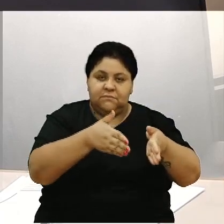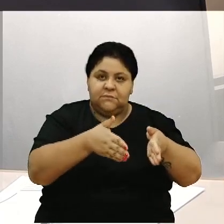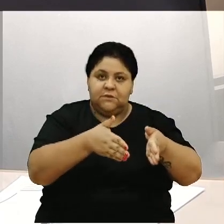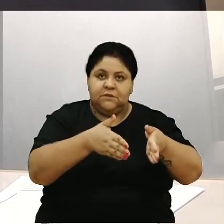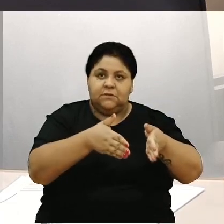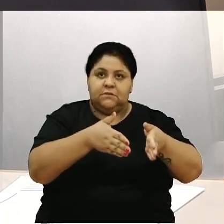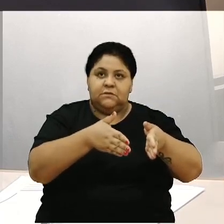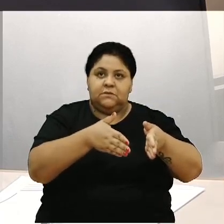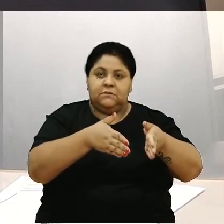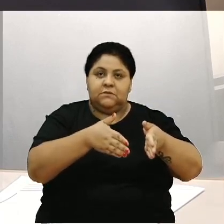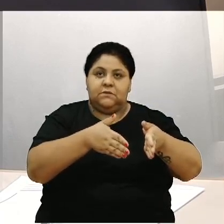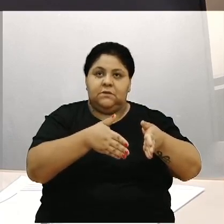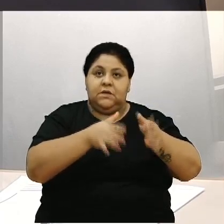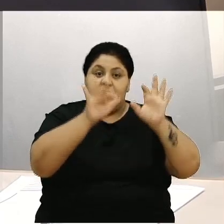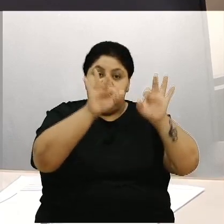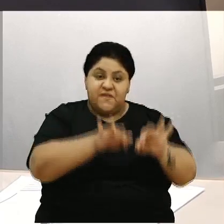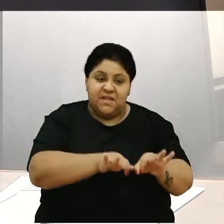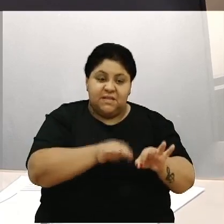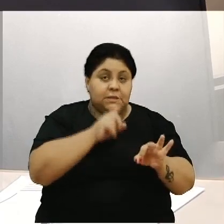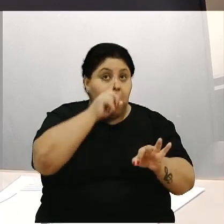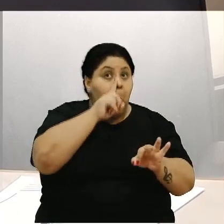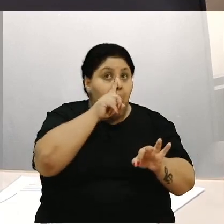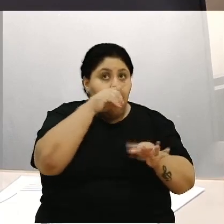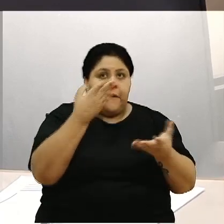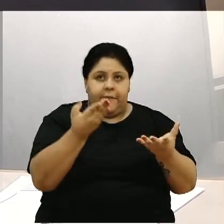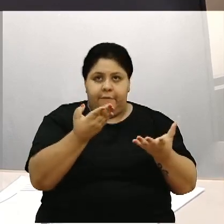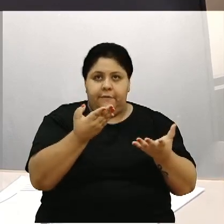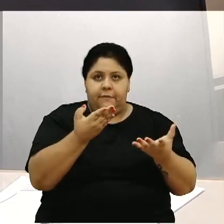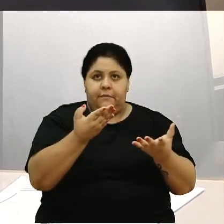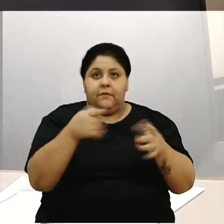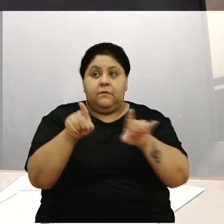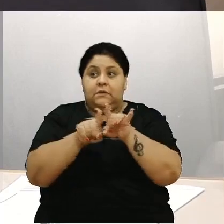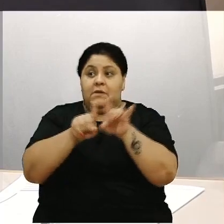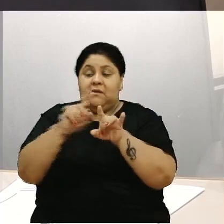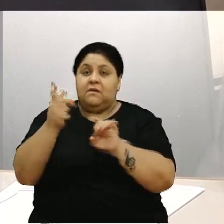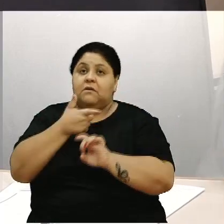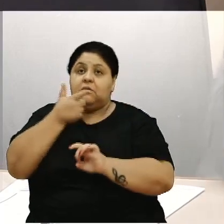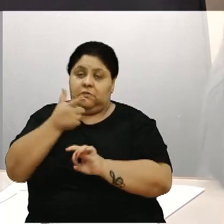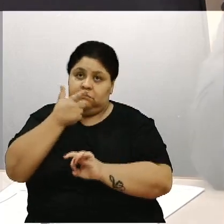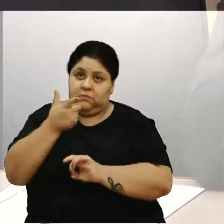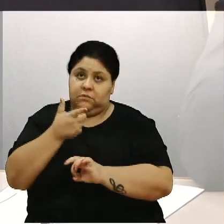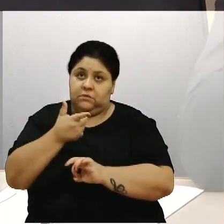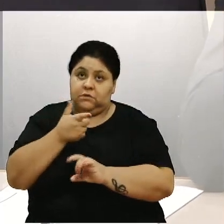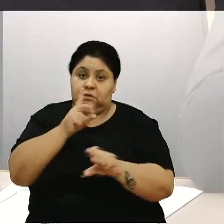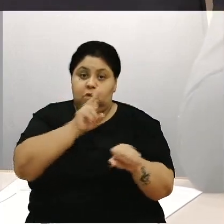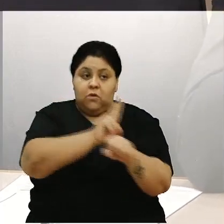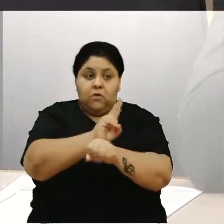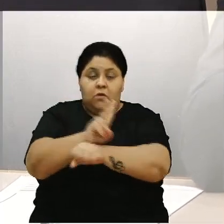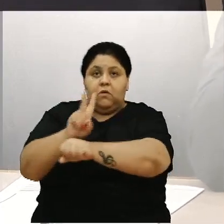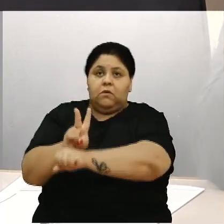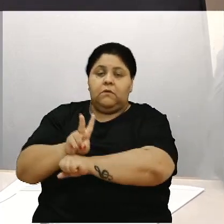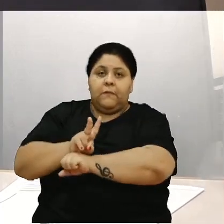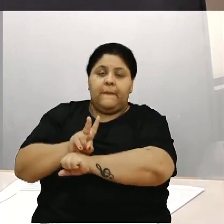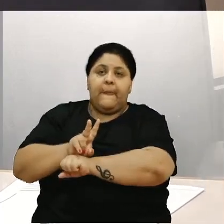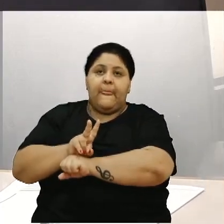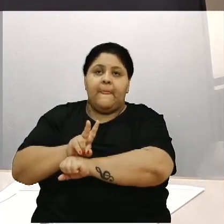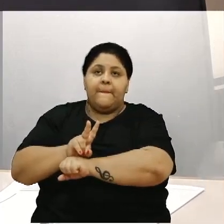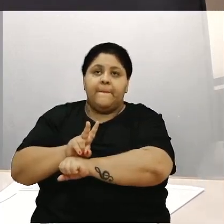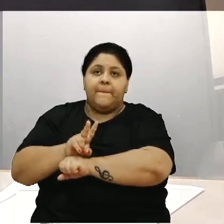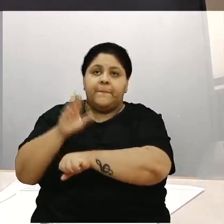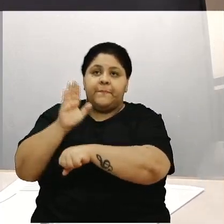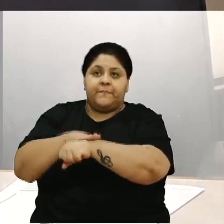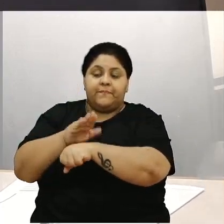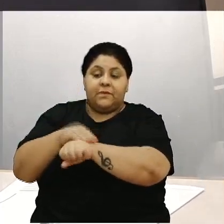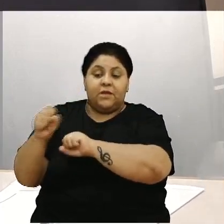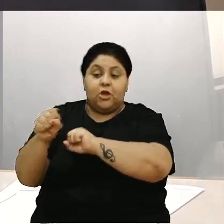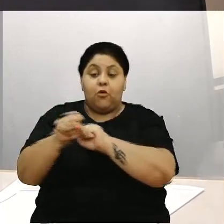risco dessas encostas, né? É mais ou menos isso. A senhora também traz a questão de cuidados nesse momento agora, que